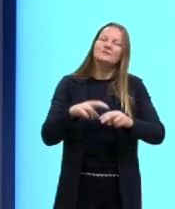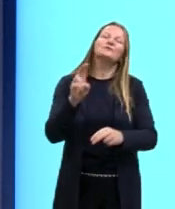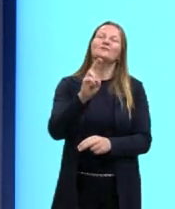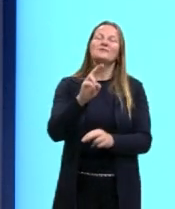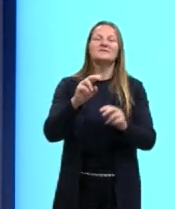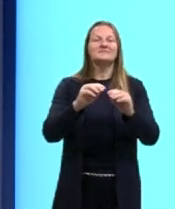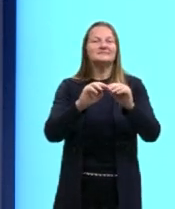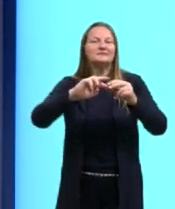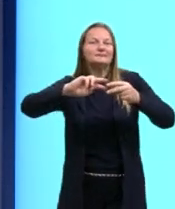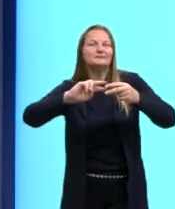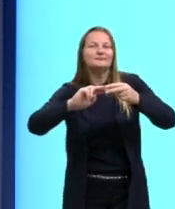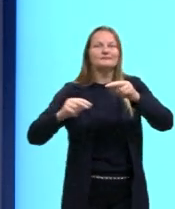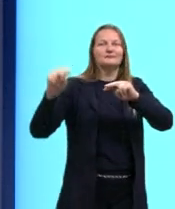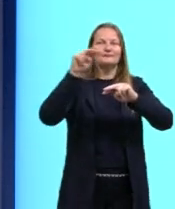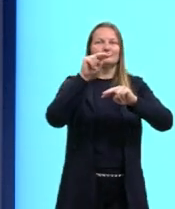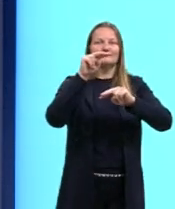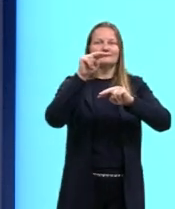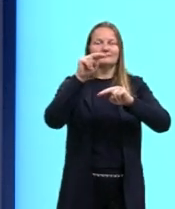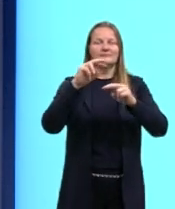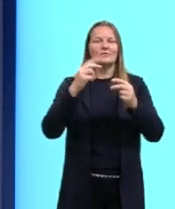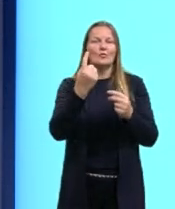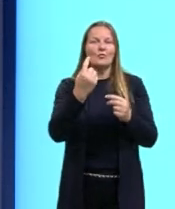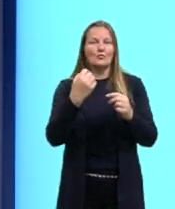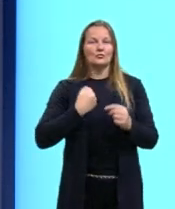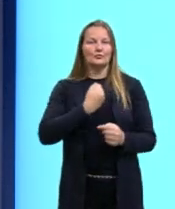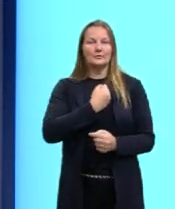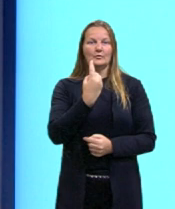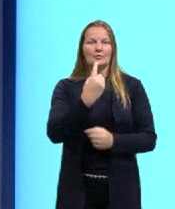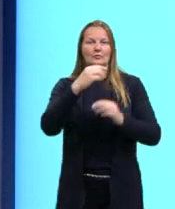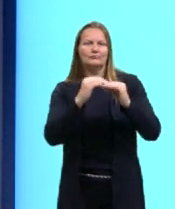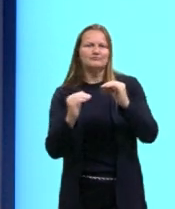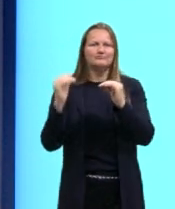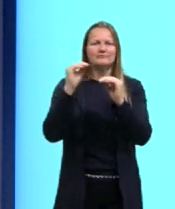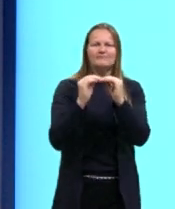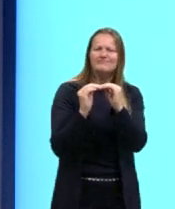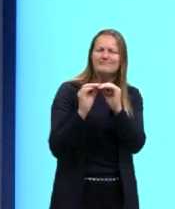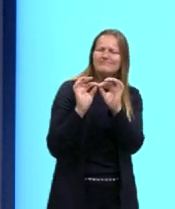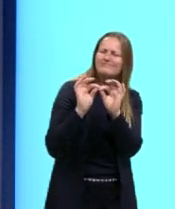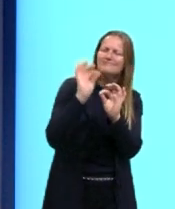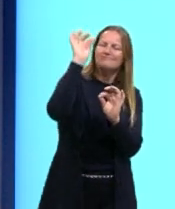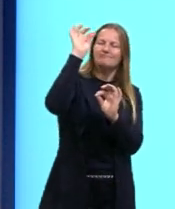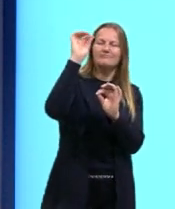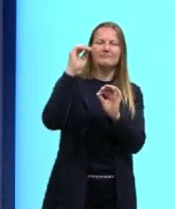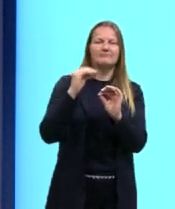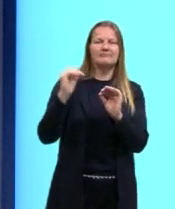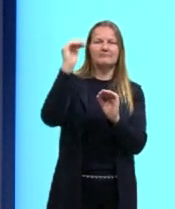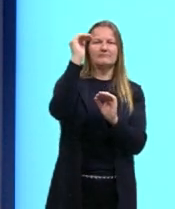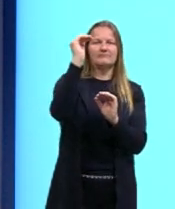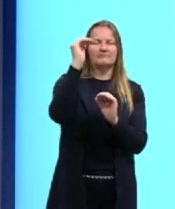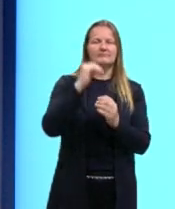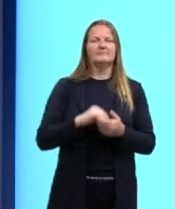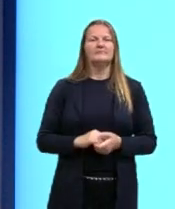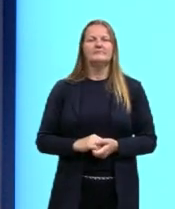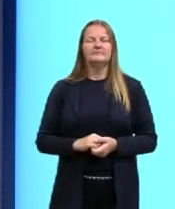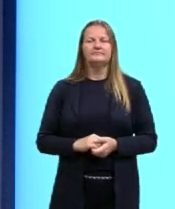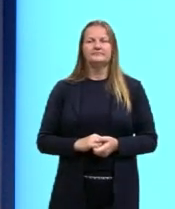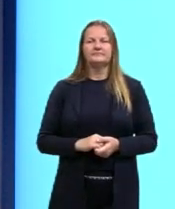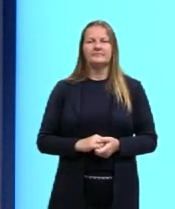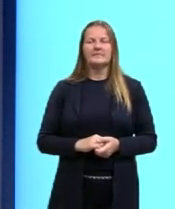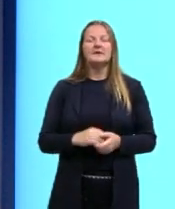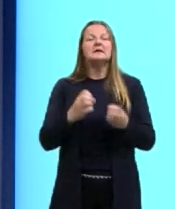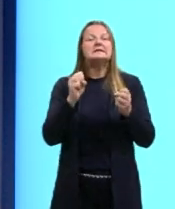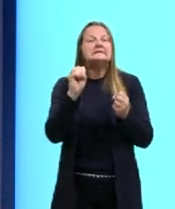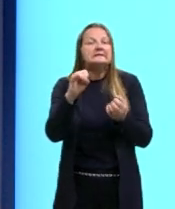distribuição distorcida porque um dos valores fica muito distante dos demais quando